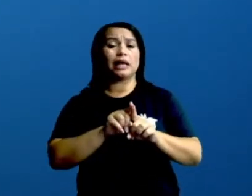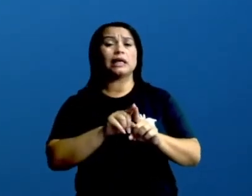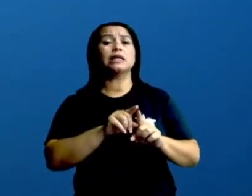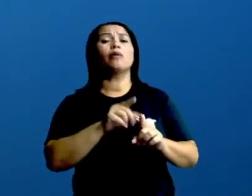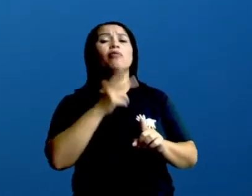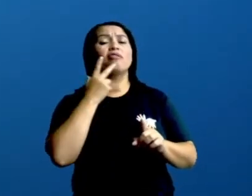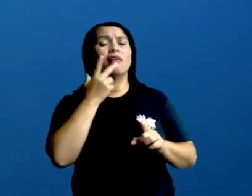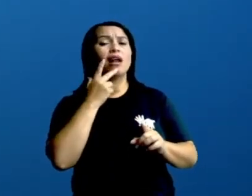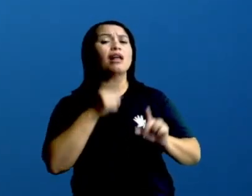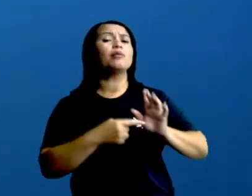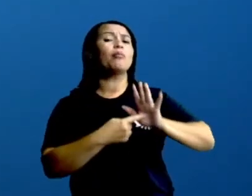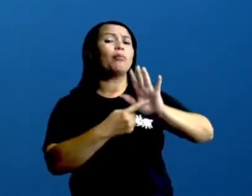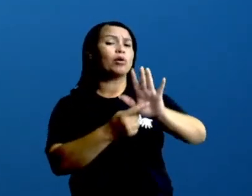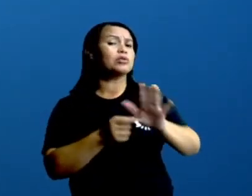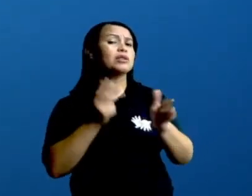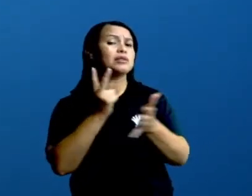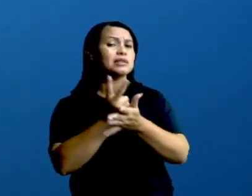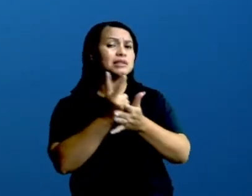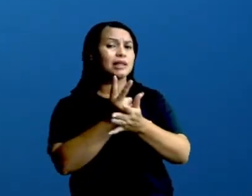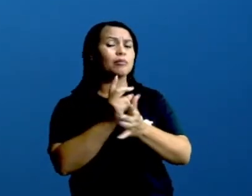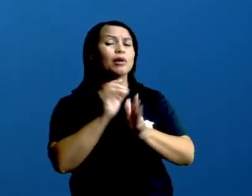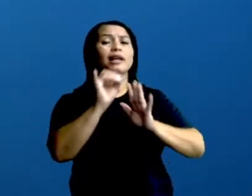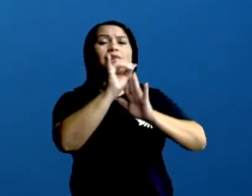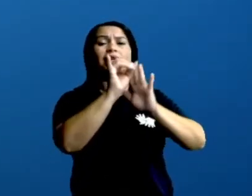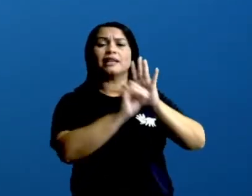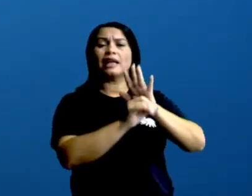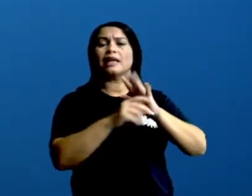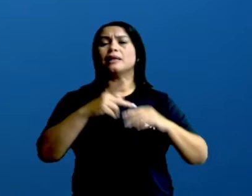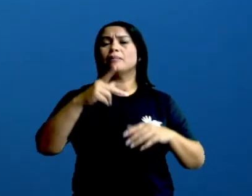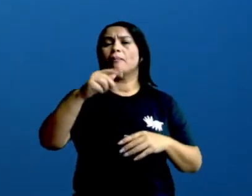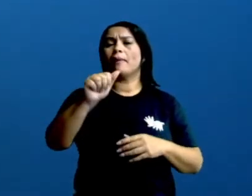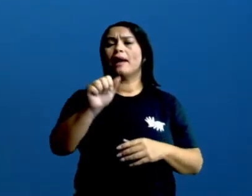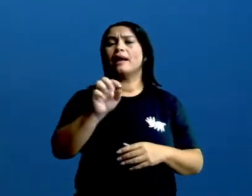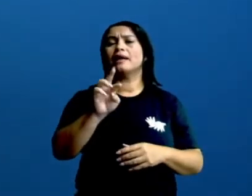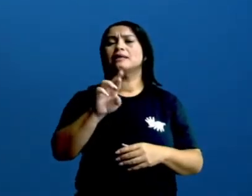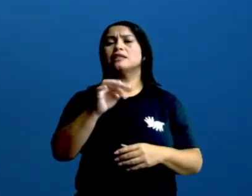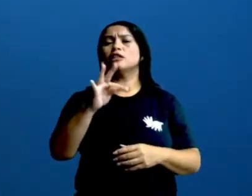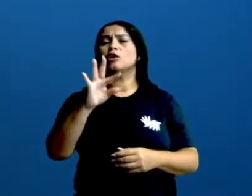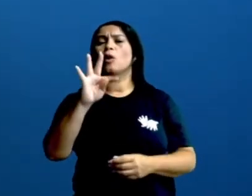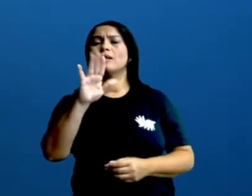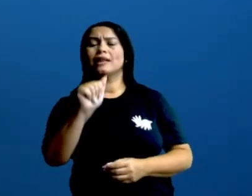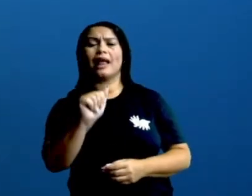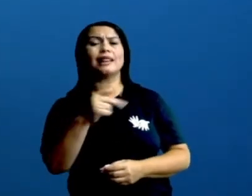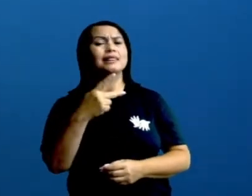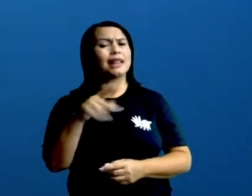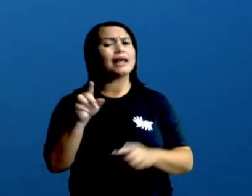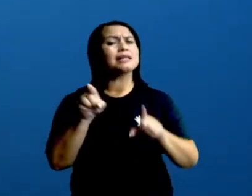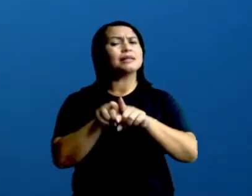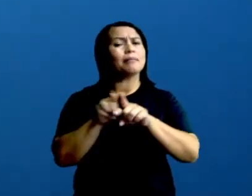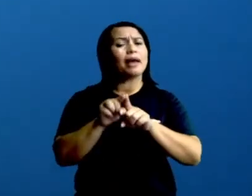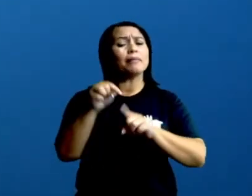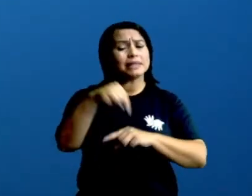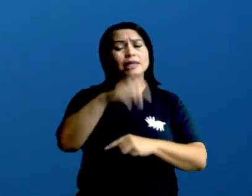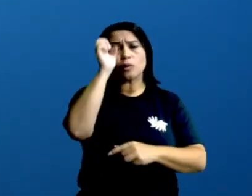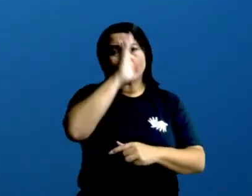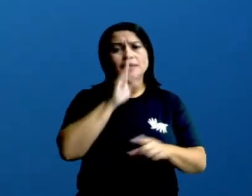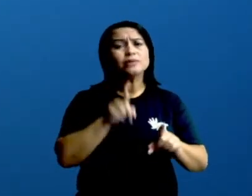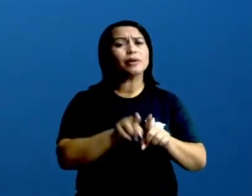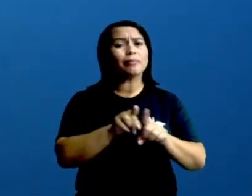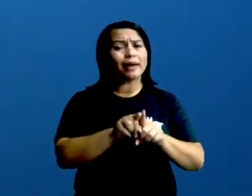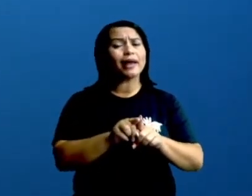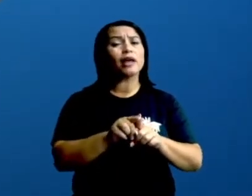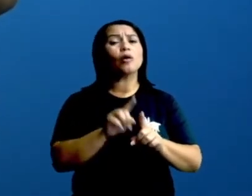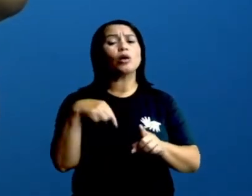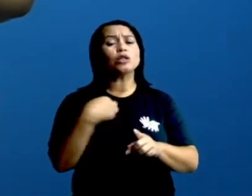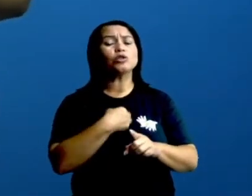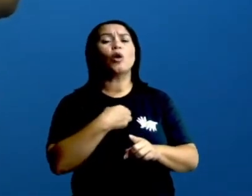reforçando ali a noção de identidade patriota deles. E aqui no Brasil, a gente tem que buscar fazer mais isso, mas nós temos isso. Quando a